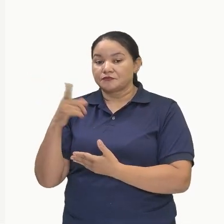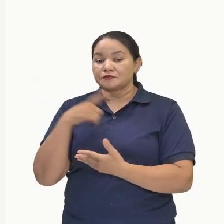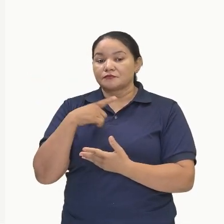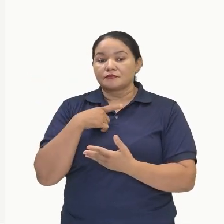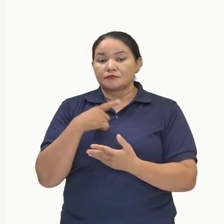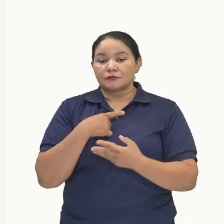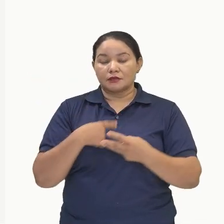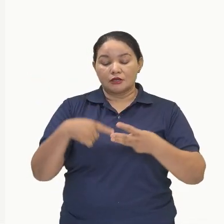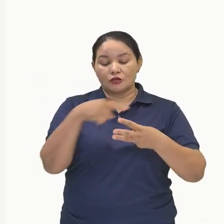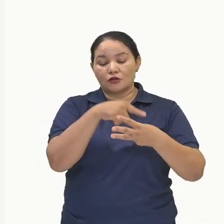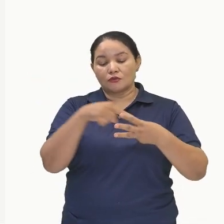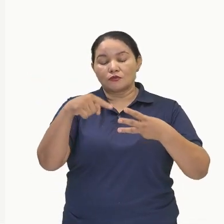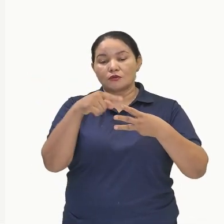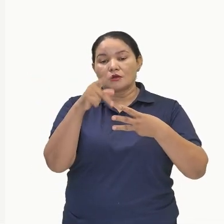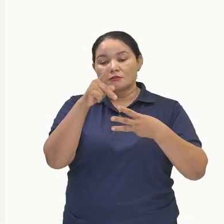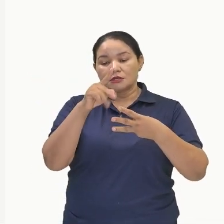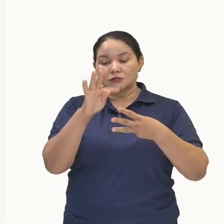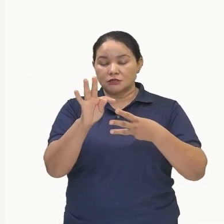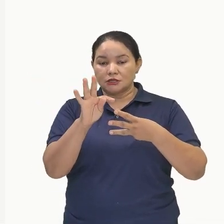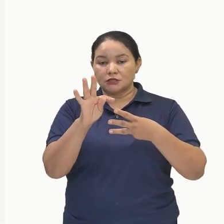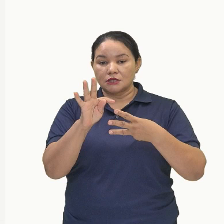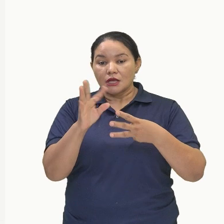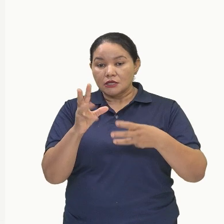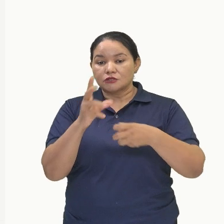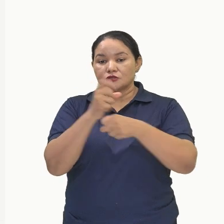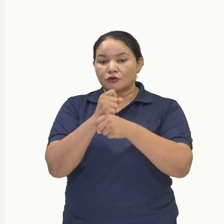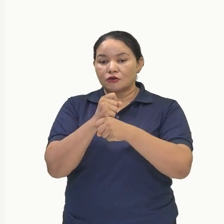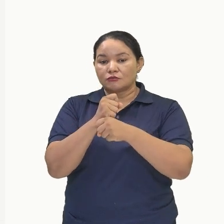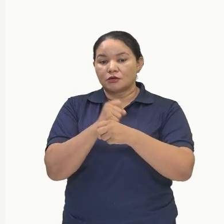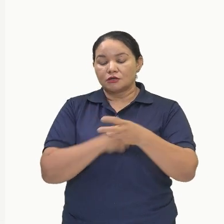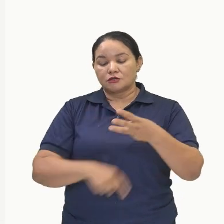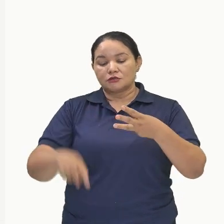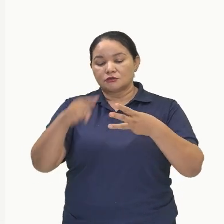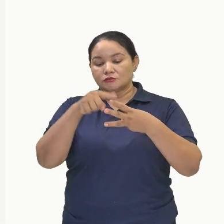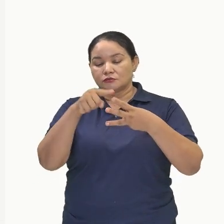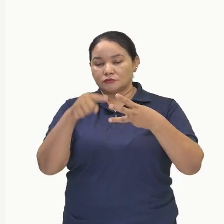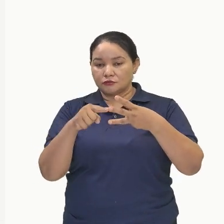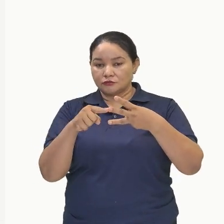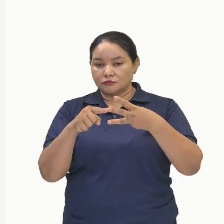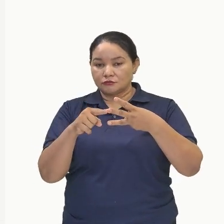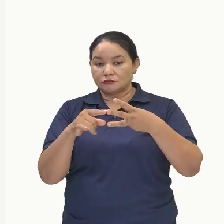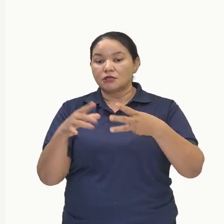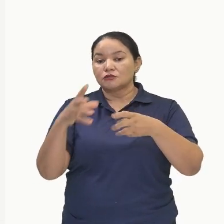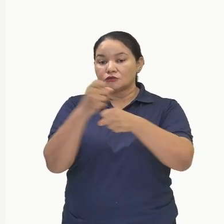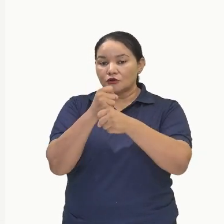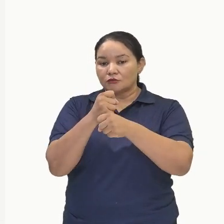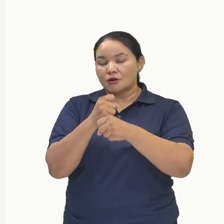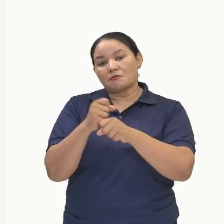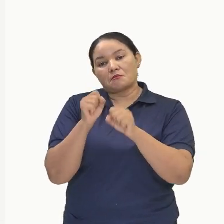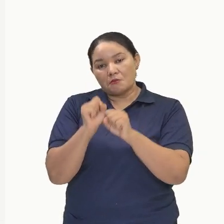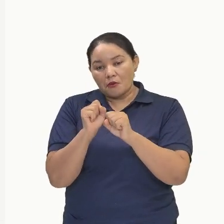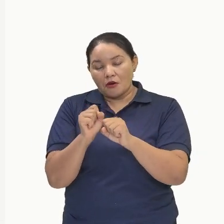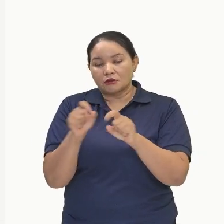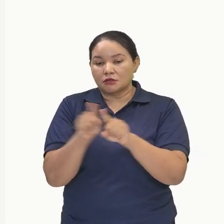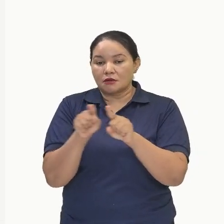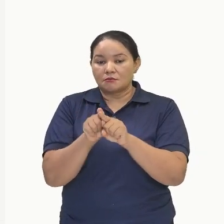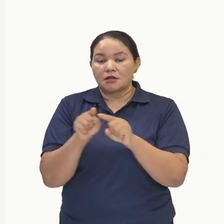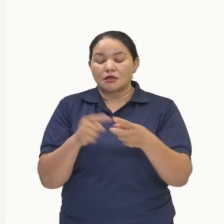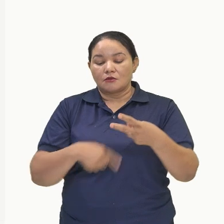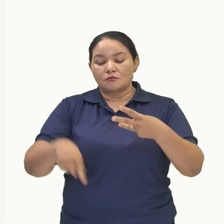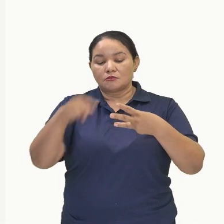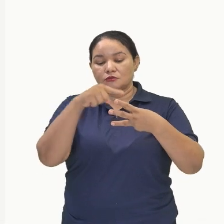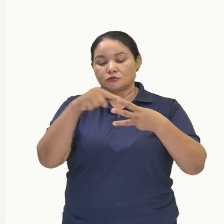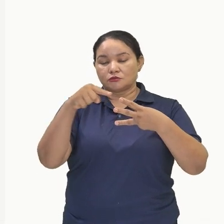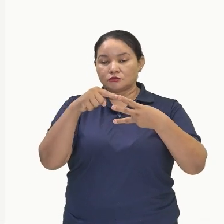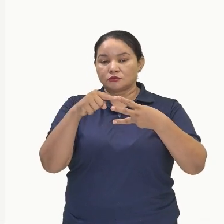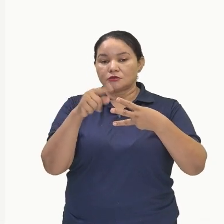total é a soma da potência dissipada mais a potência útil, que também pode ser calculada, essa potência total,